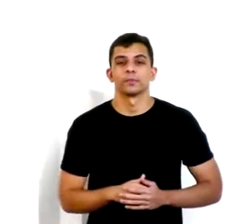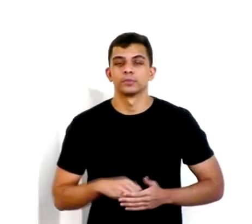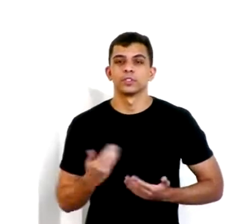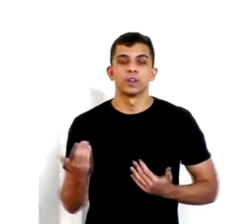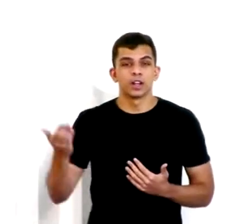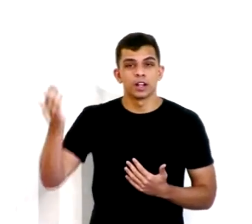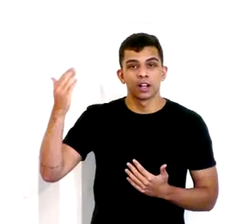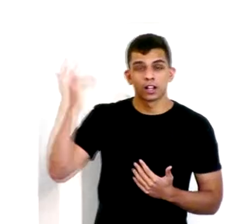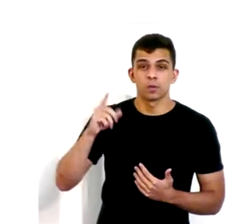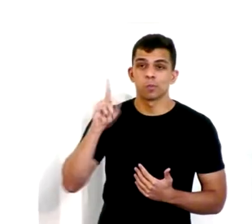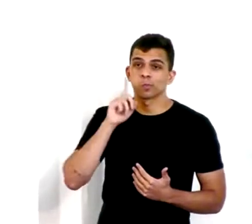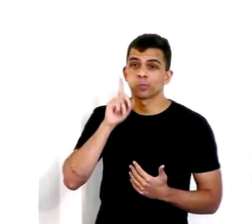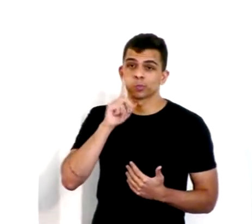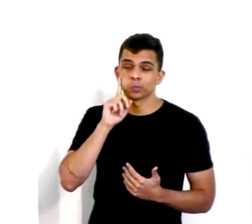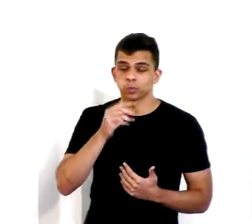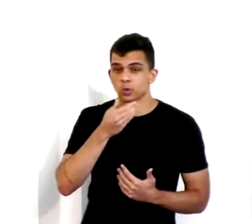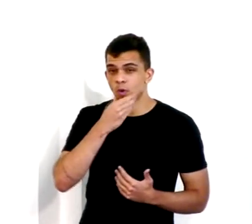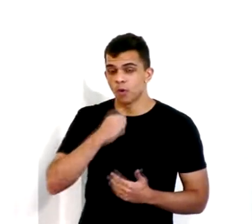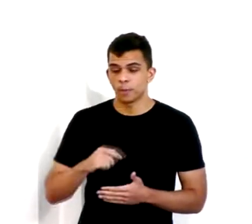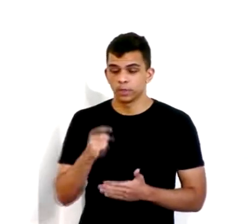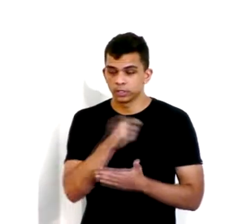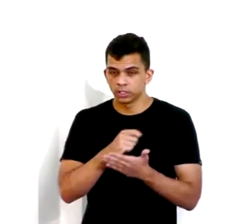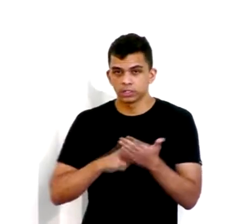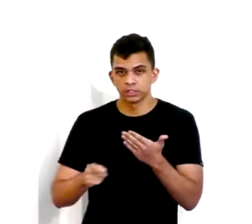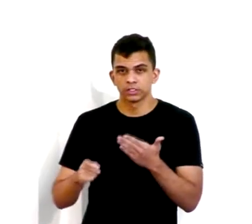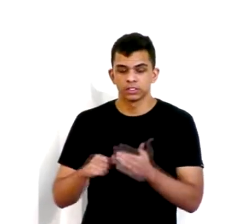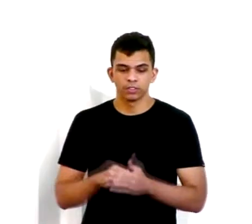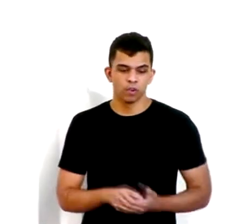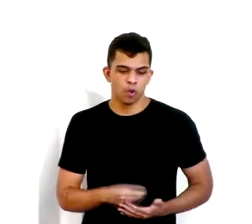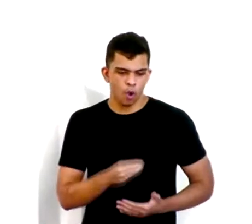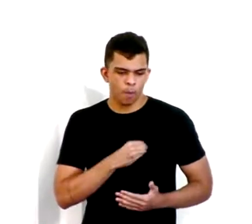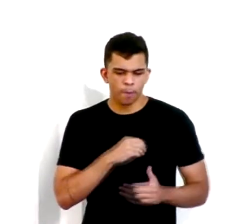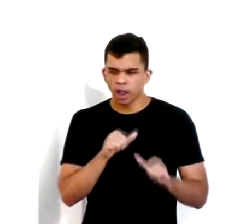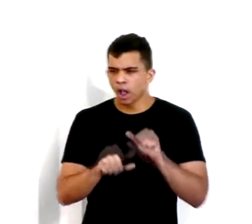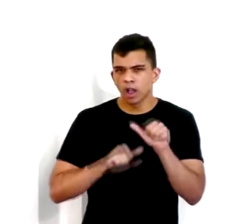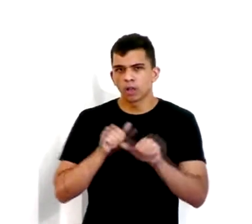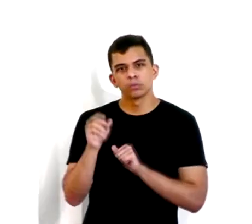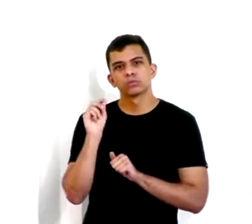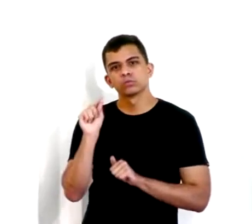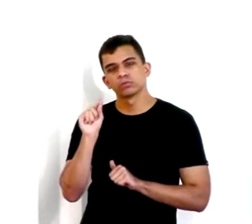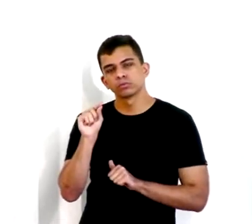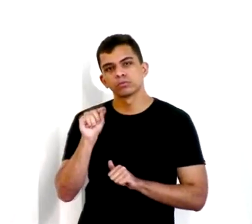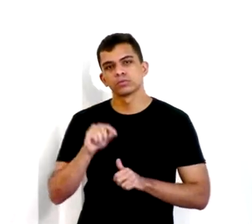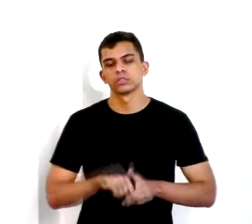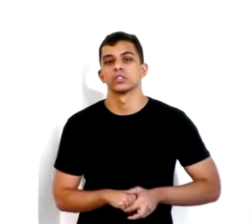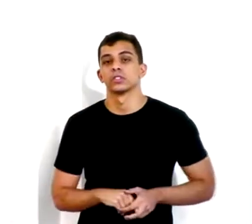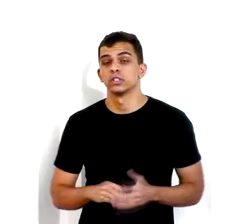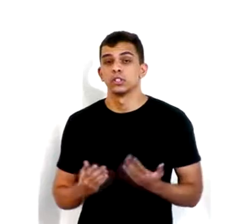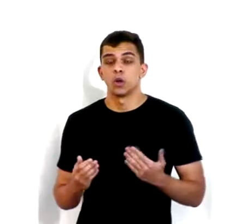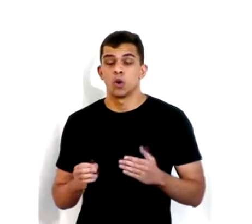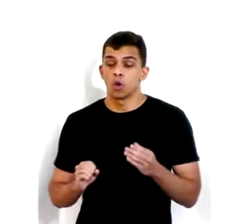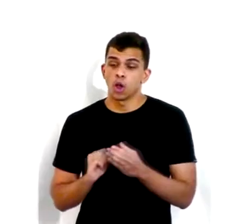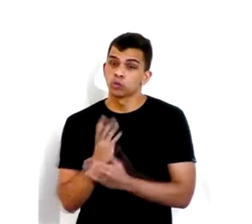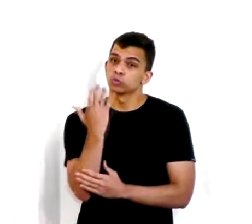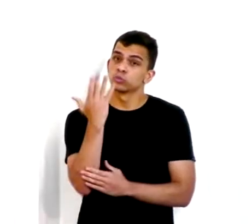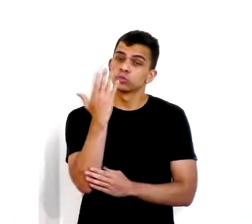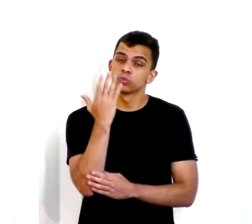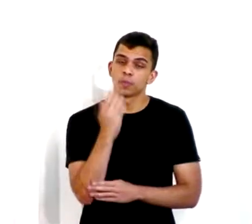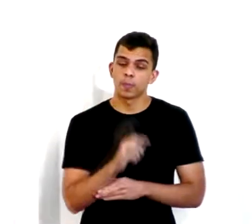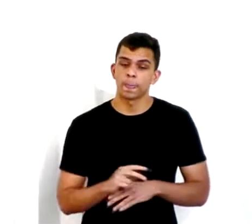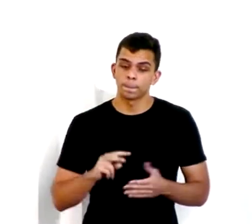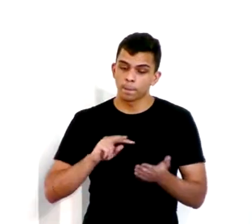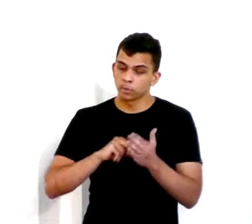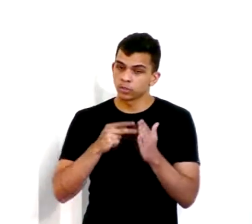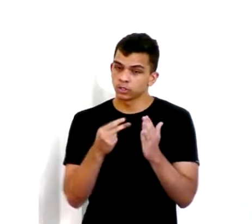década de 70 o livro No que se tornou o pecado? Ele trouxe à tona que o conceito cristão de